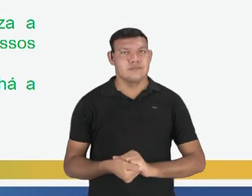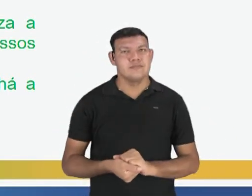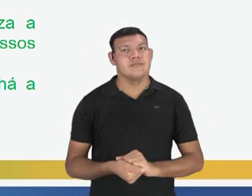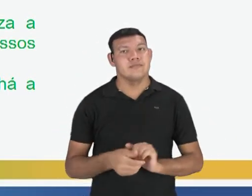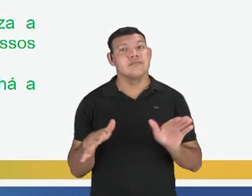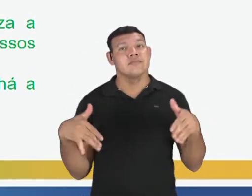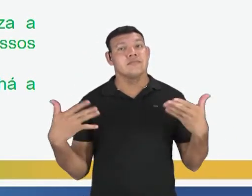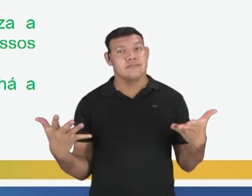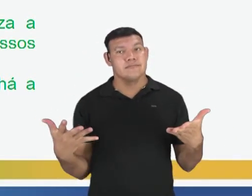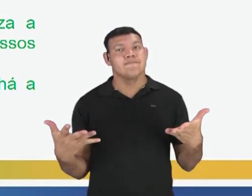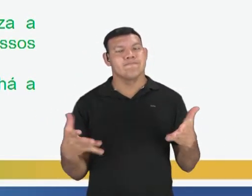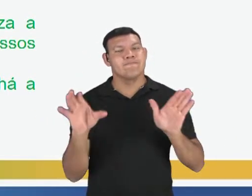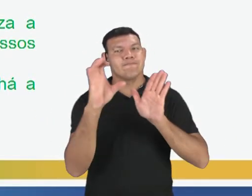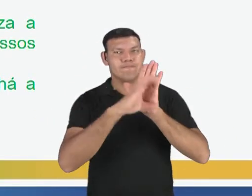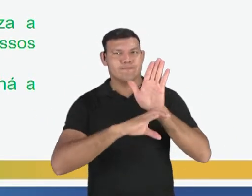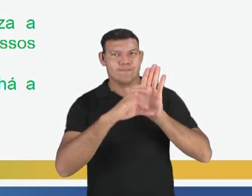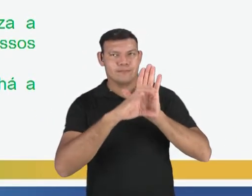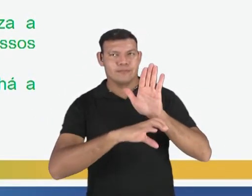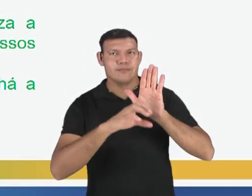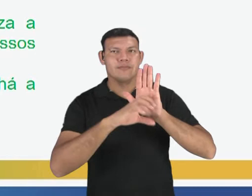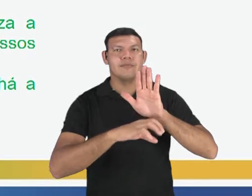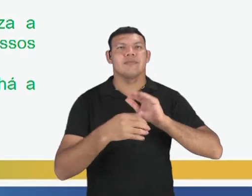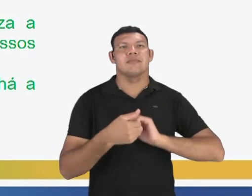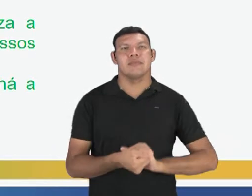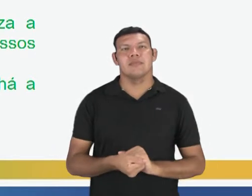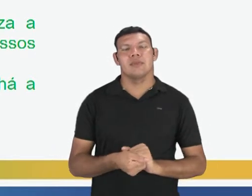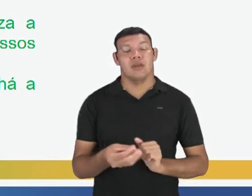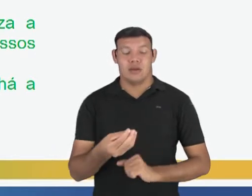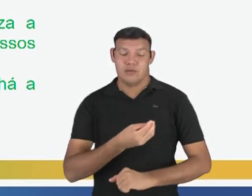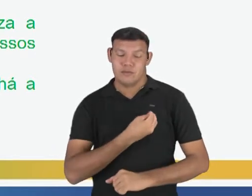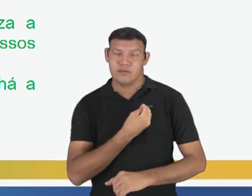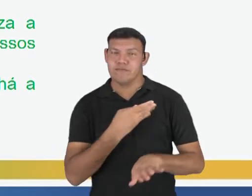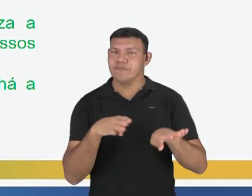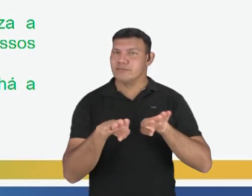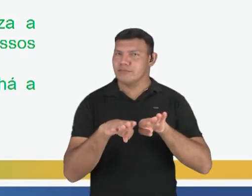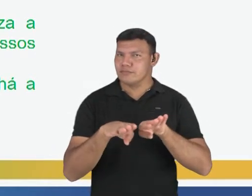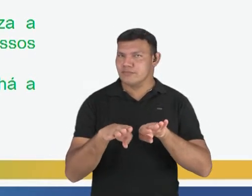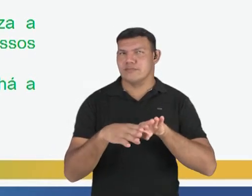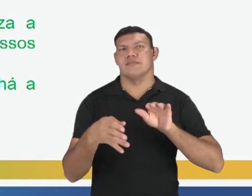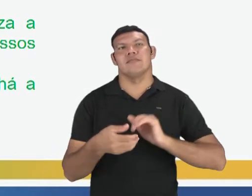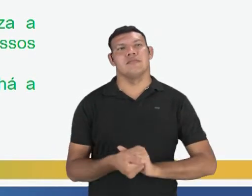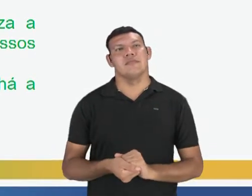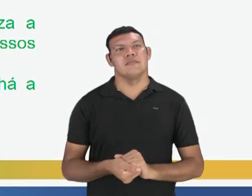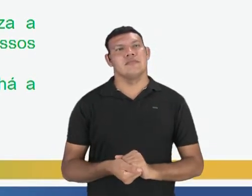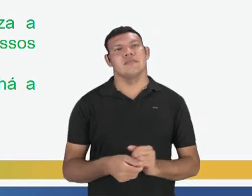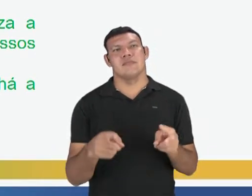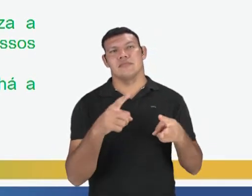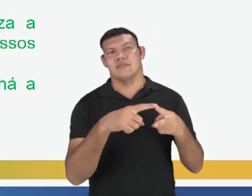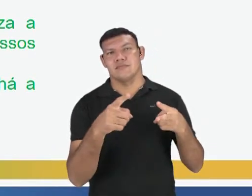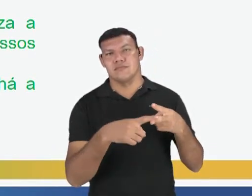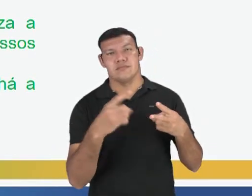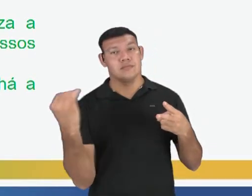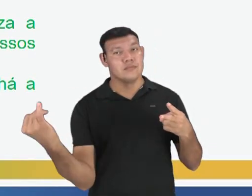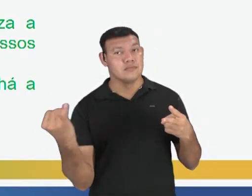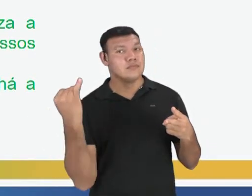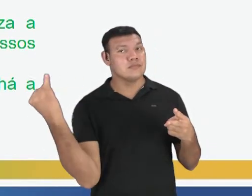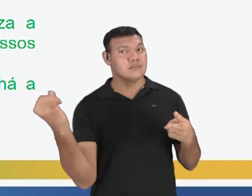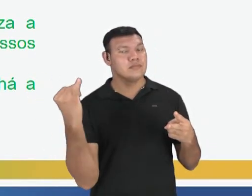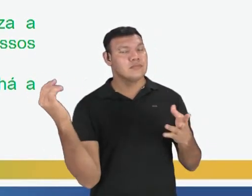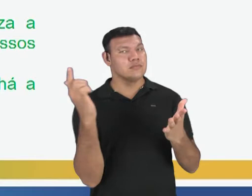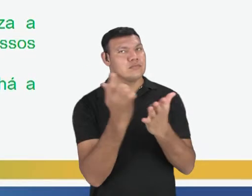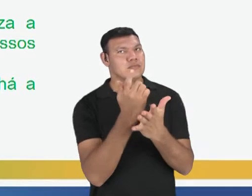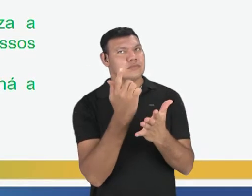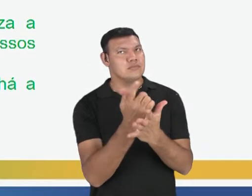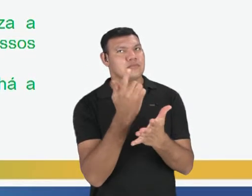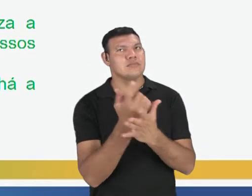nesse caso, de nossos conceitos, né, da nossa vivência. E aí ele vai dizer duas coisas bem importantes nessa obra que